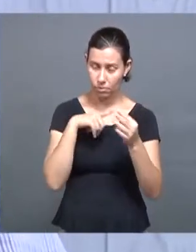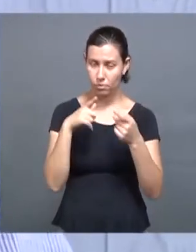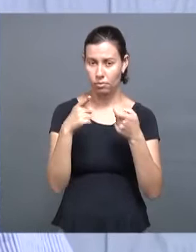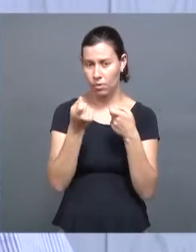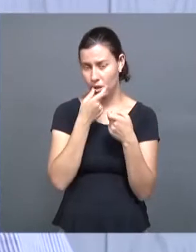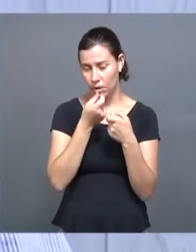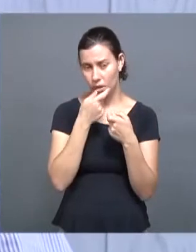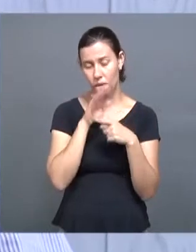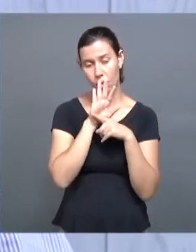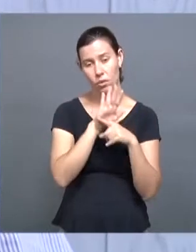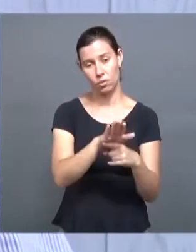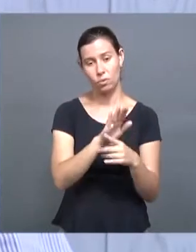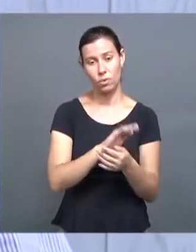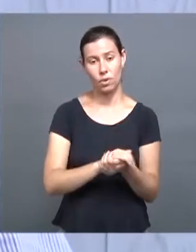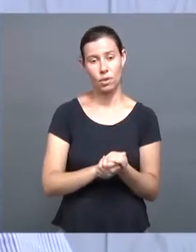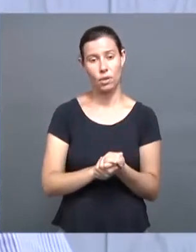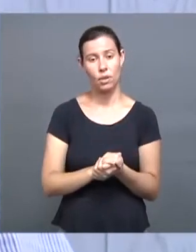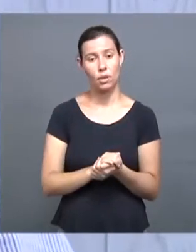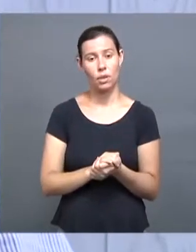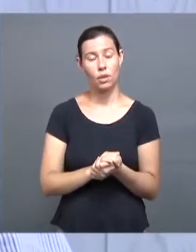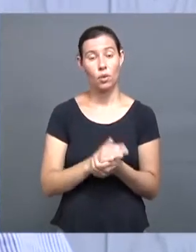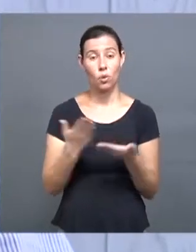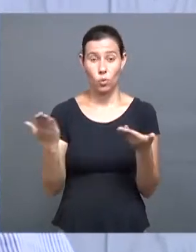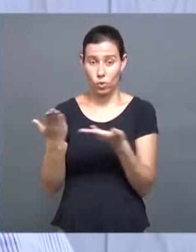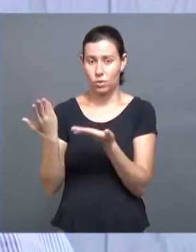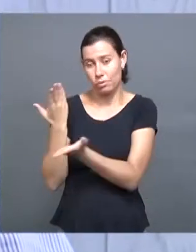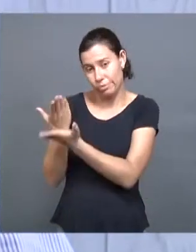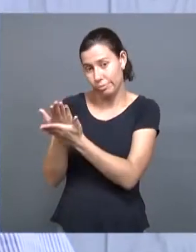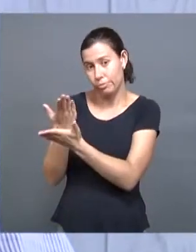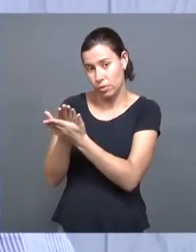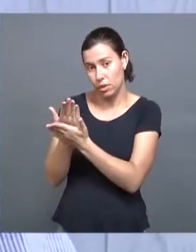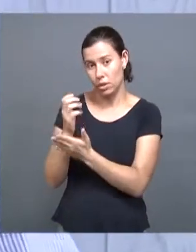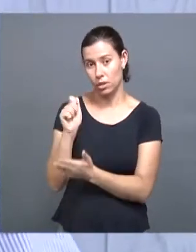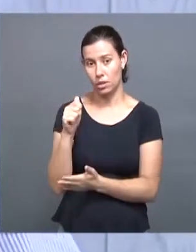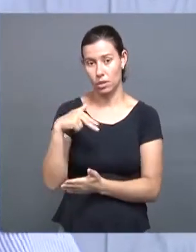isso e os anticorpos monoclonais que estão sendo estudados vão fazer isso também.